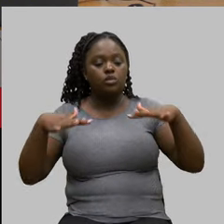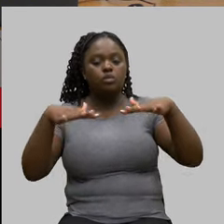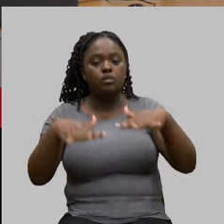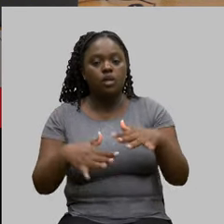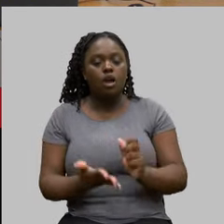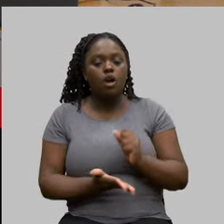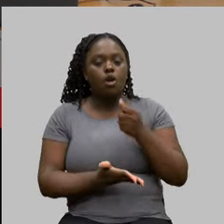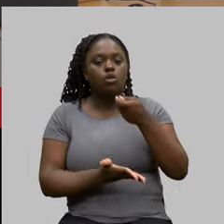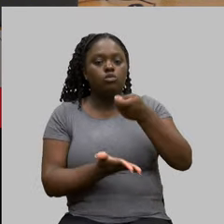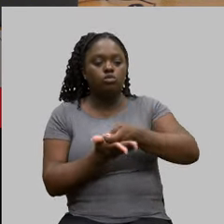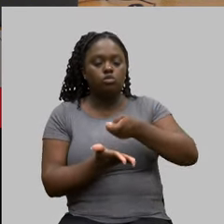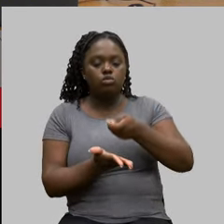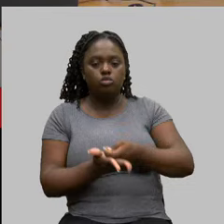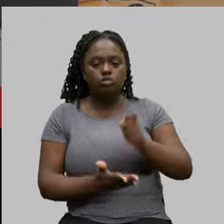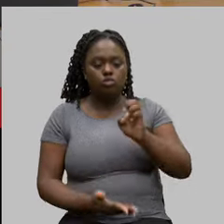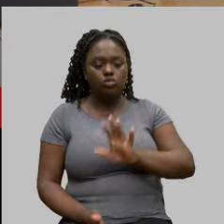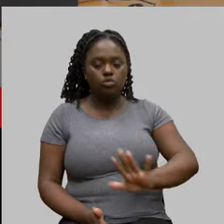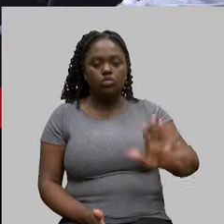Minas